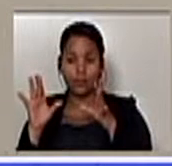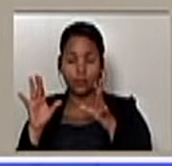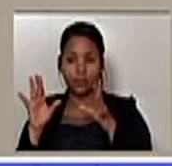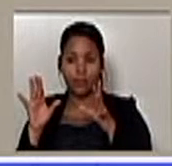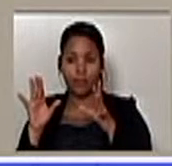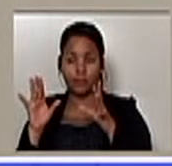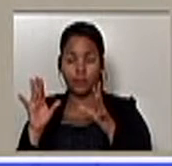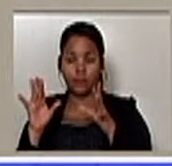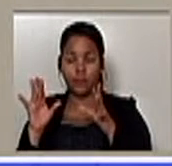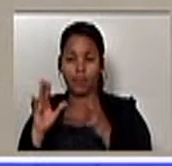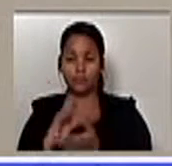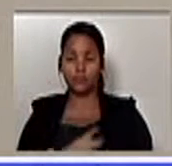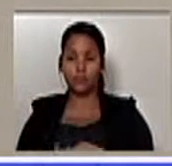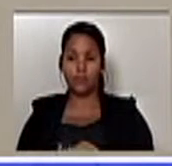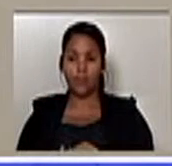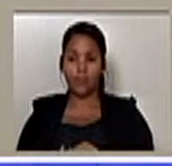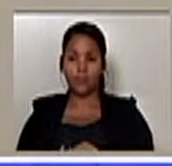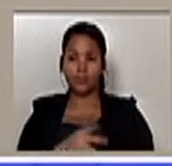dessa privatização